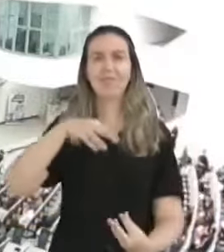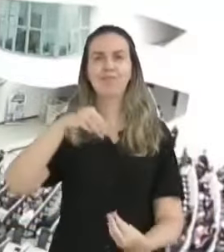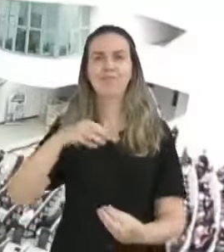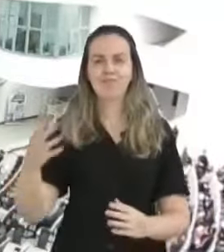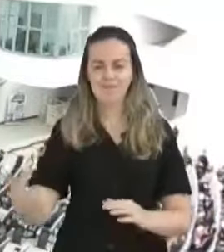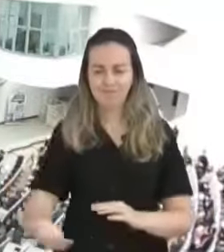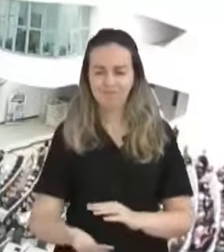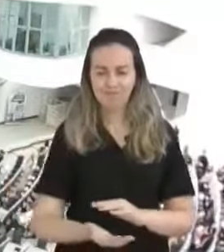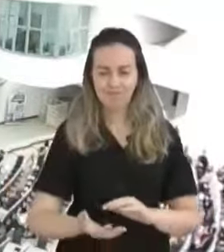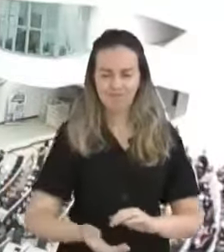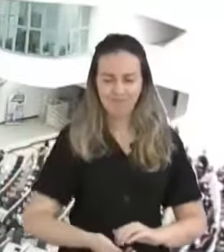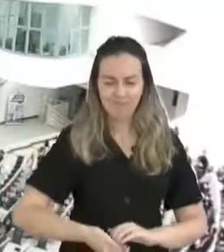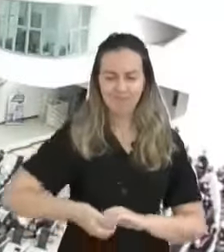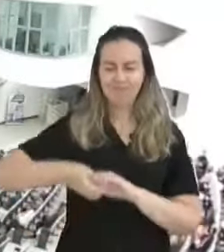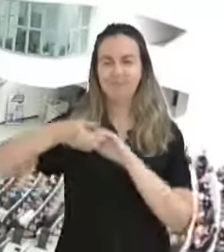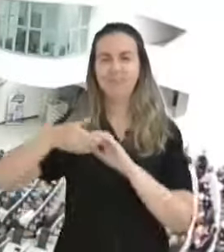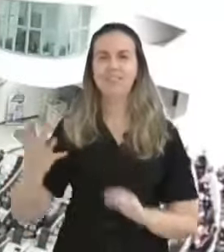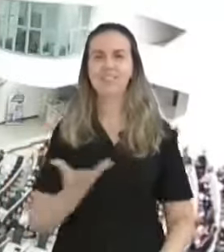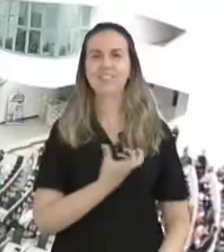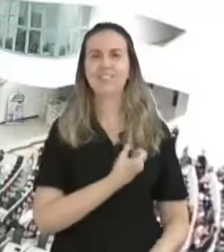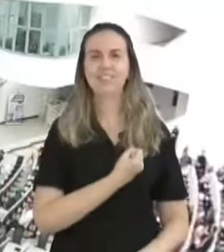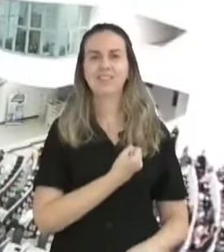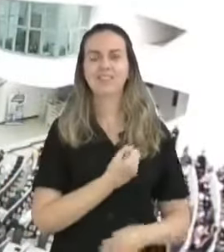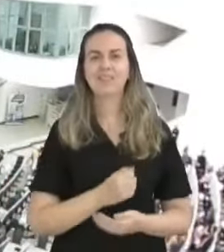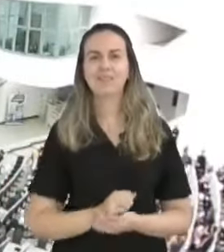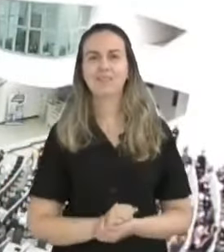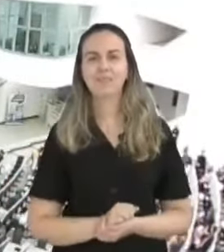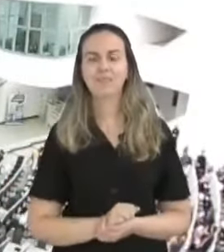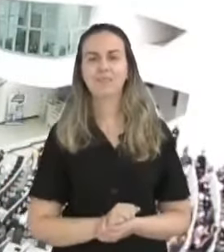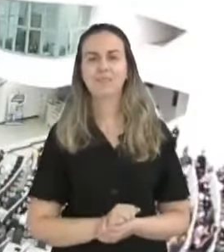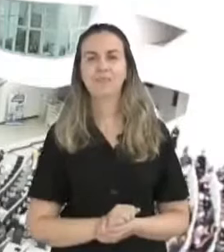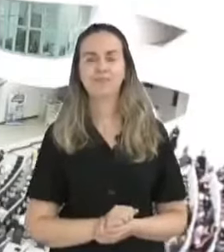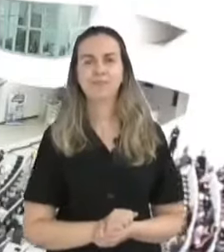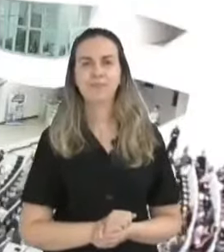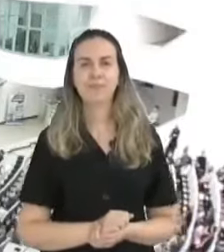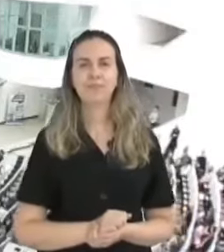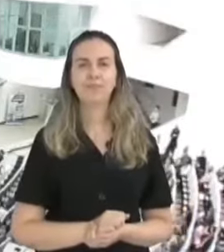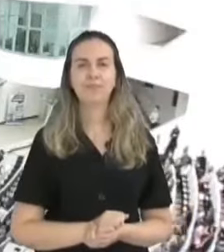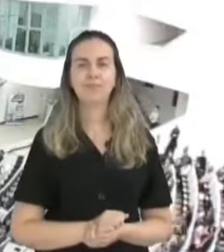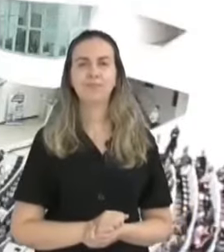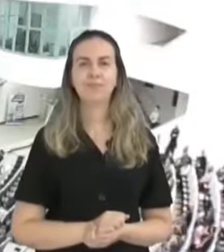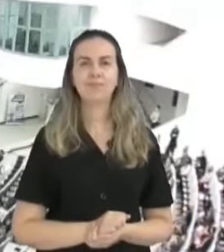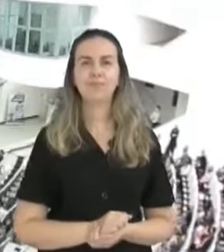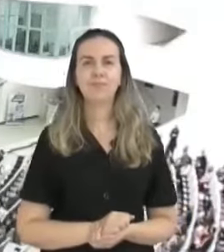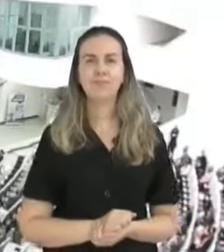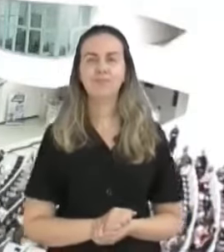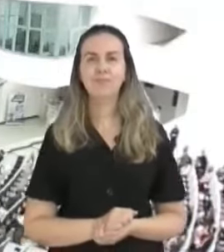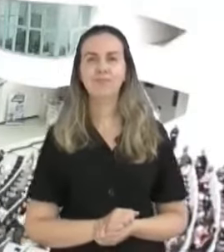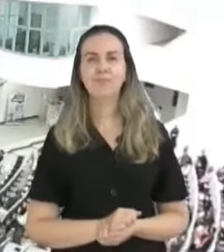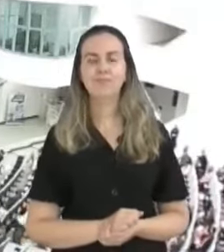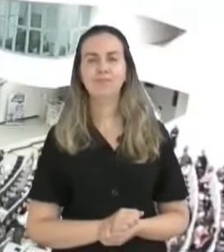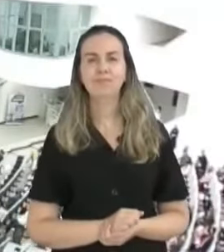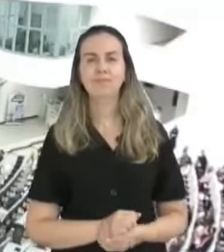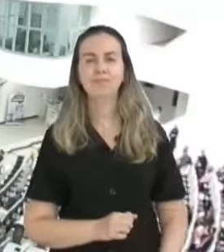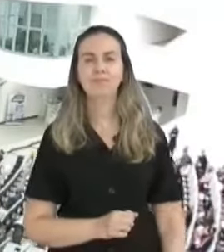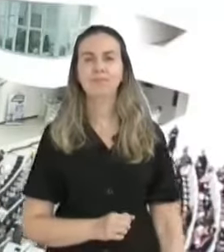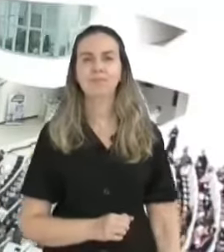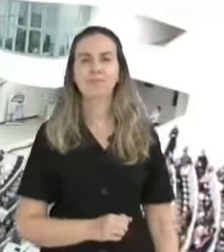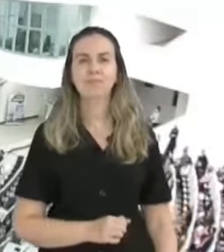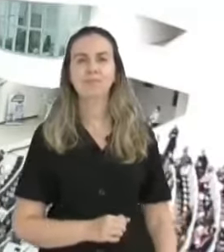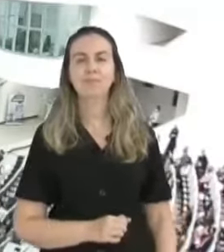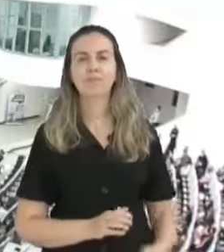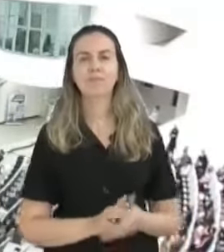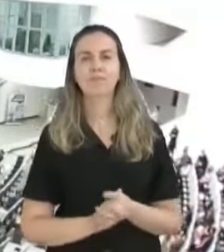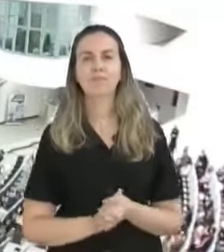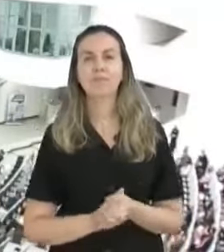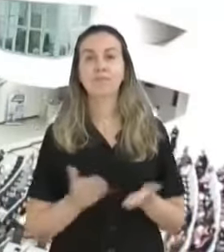Aonde está mais uma pessoa? Venha. Você que está aqui presente no templo, quem sabe você está